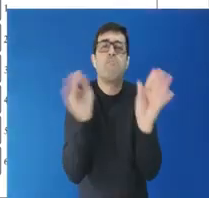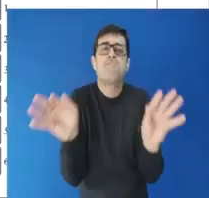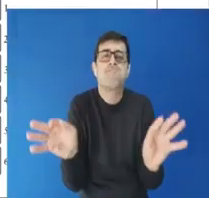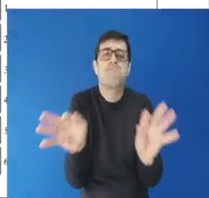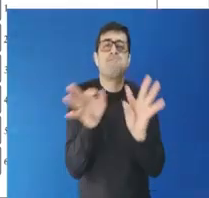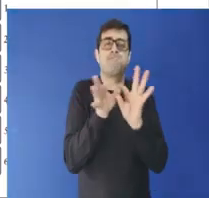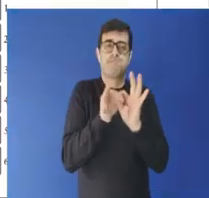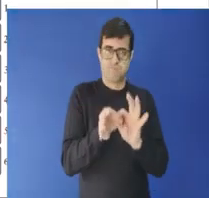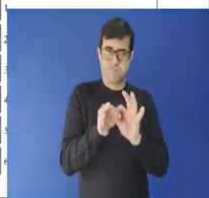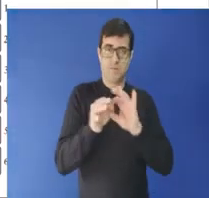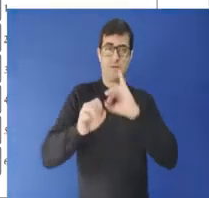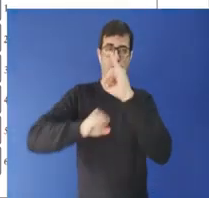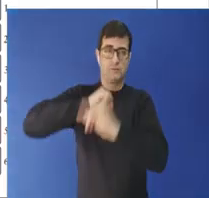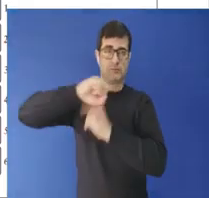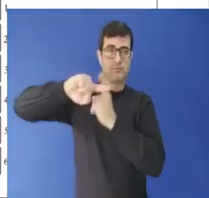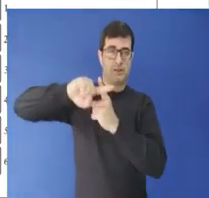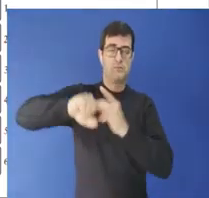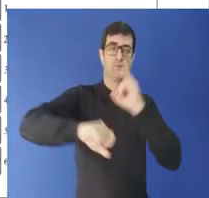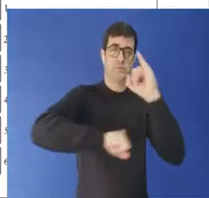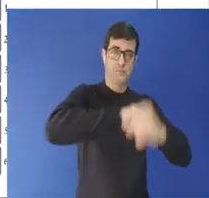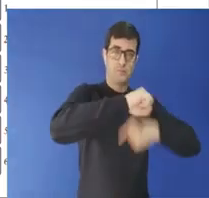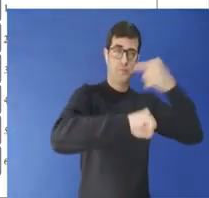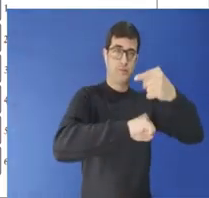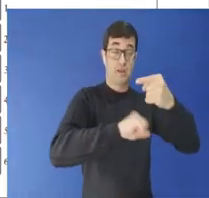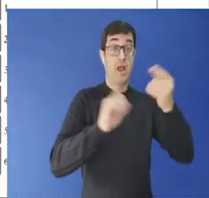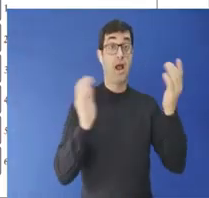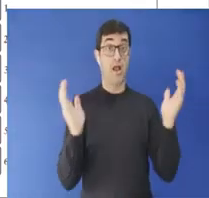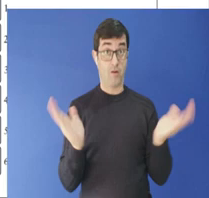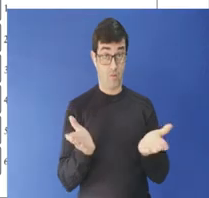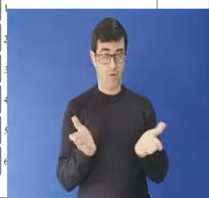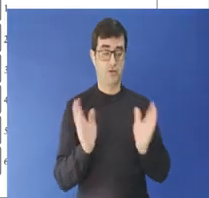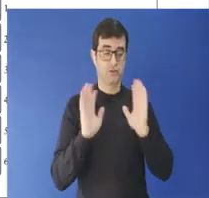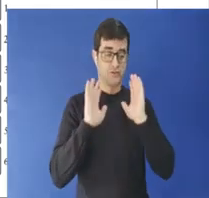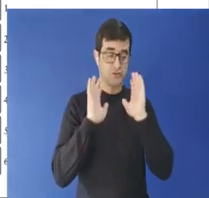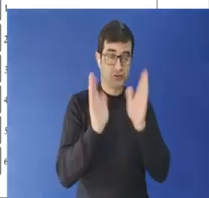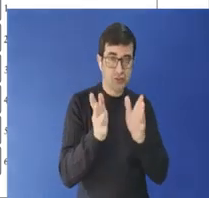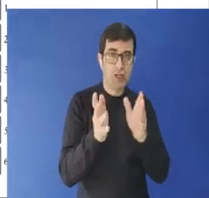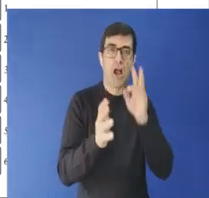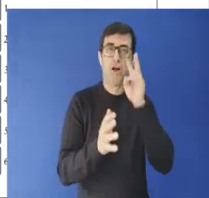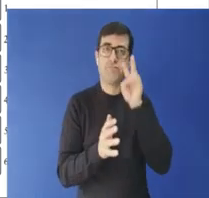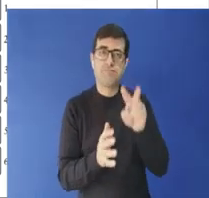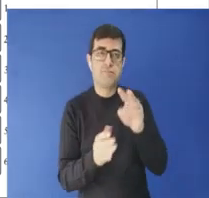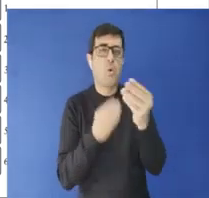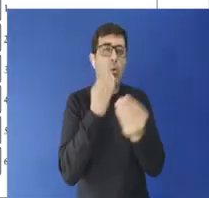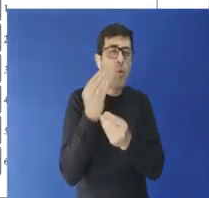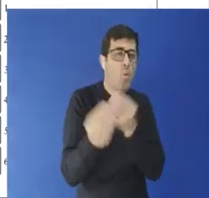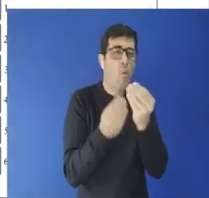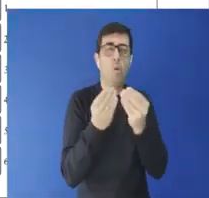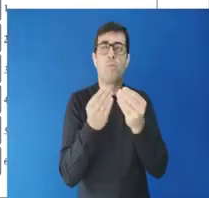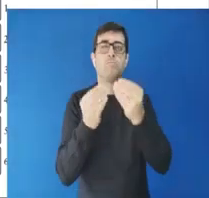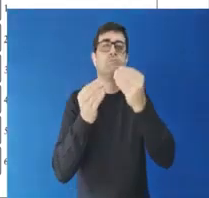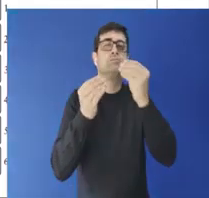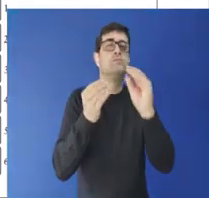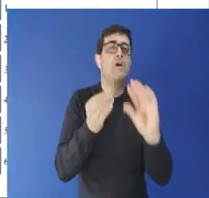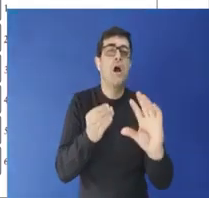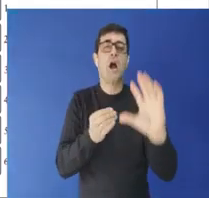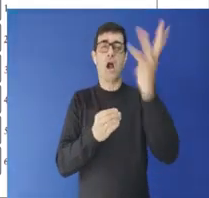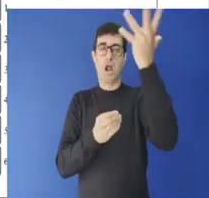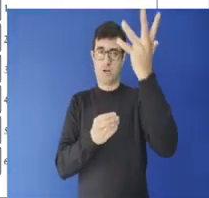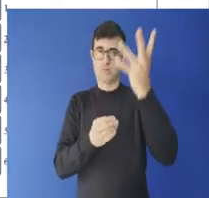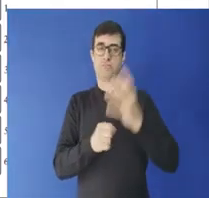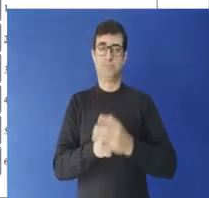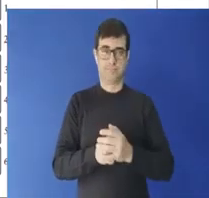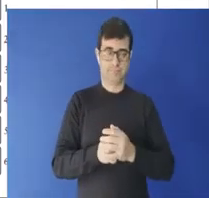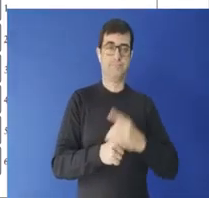e ânions. Então, até agora, a gente viu a formação deles, viu que existem alguns cátions, né,